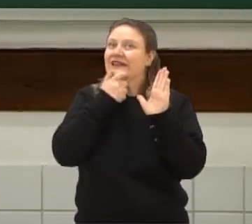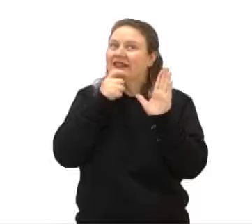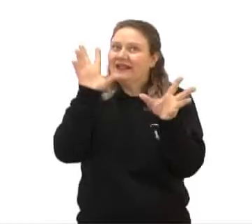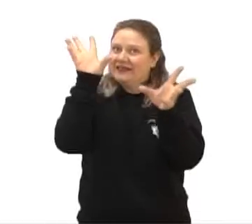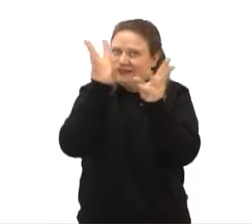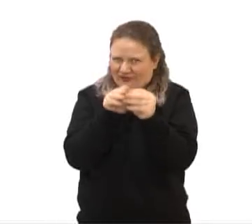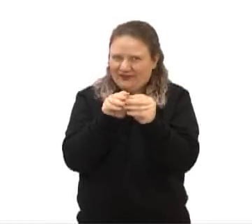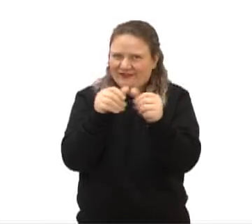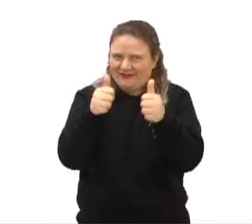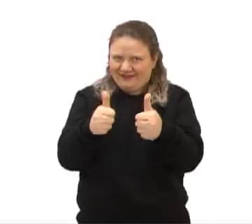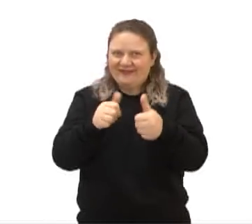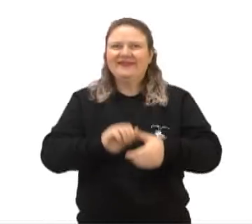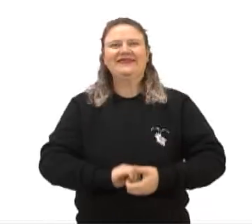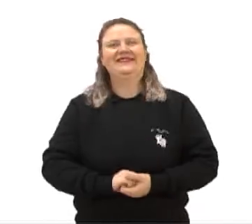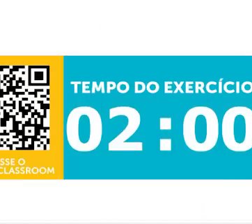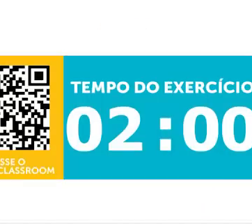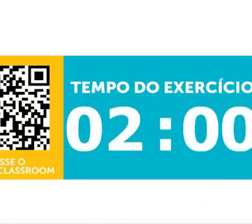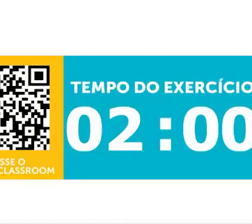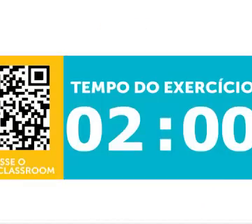curta.